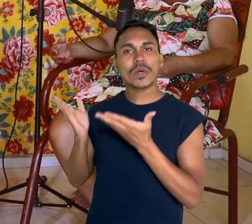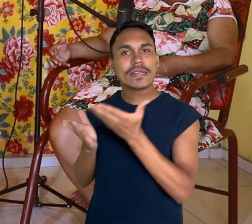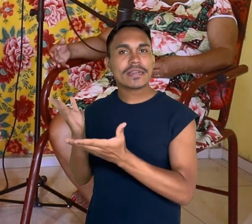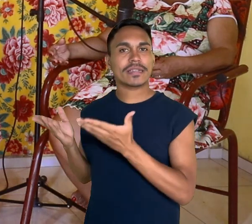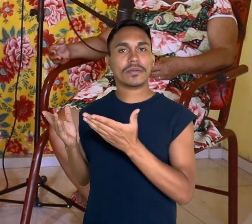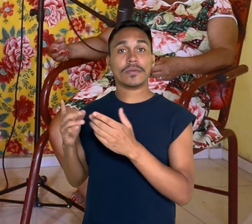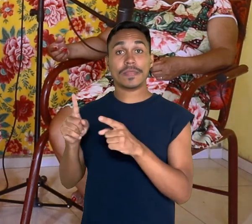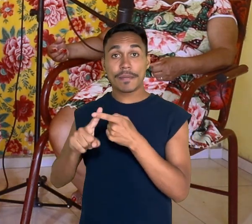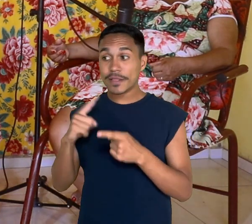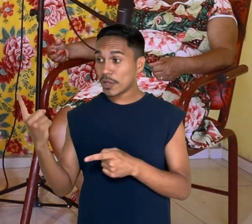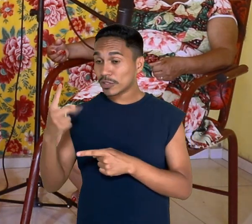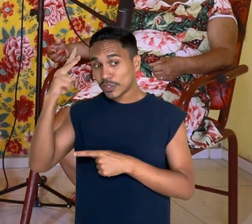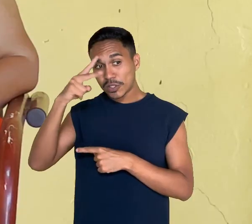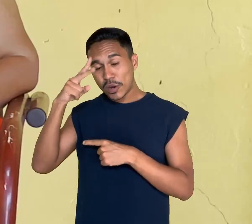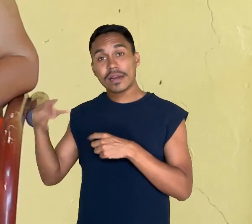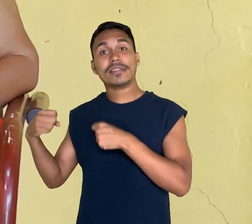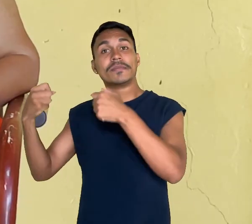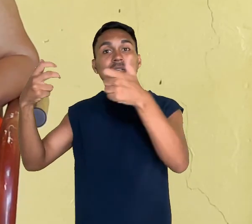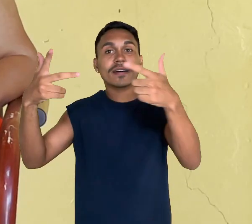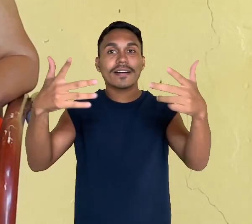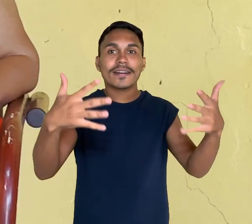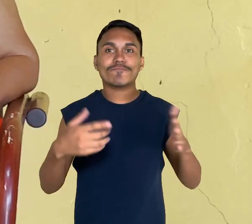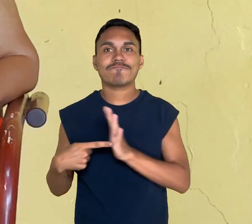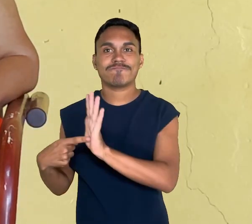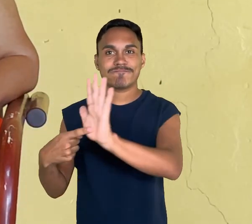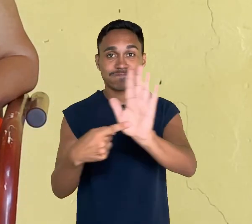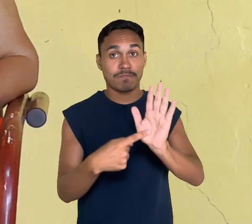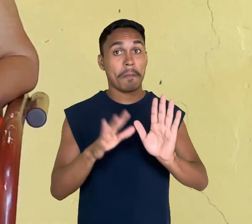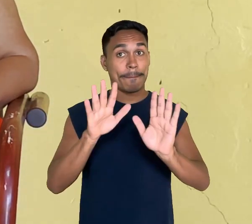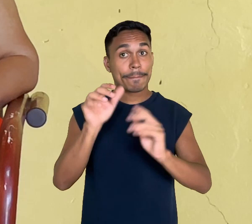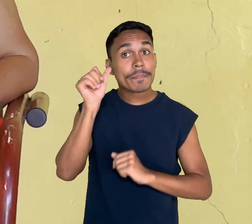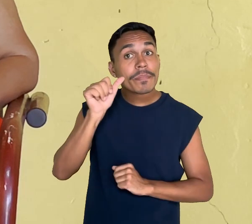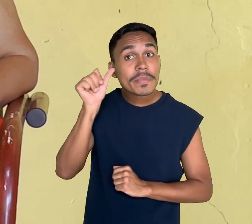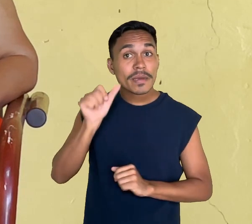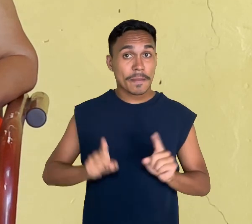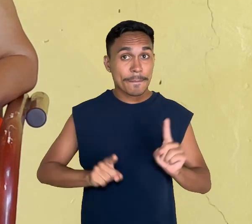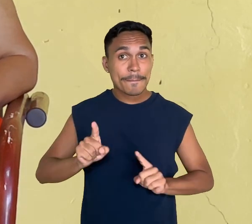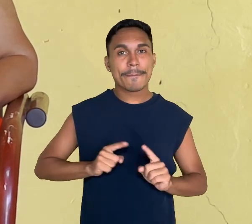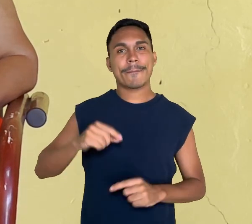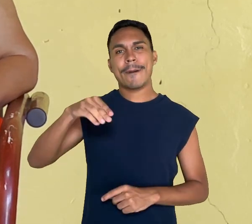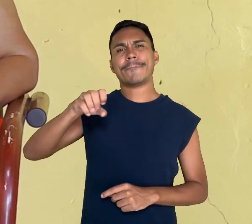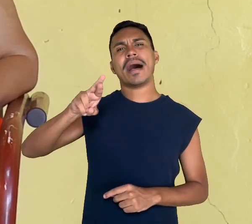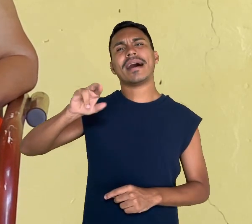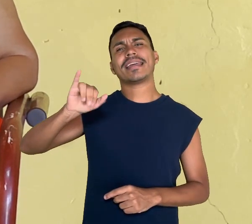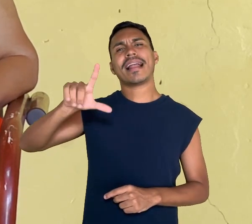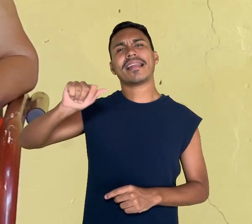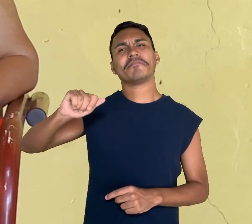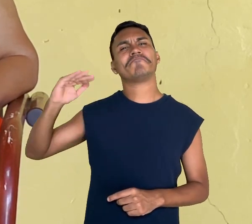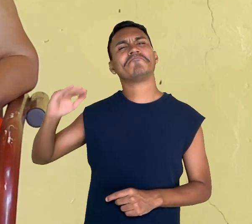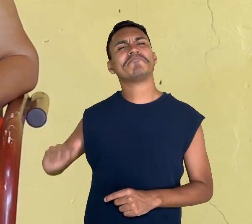nossa história para todo mundo. Só que a minha prima Maria, ela já dançava desde criancinha no coco de Tio